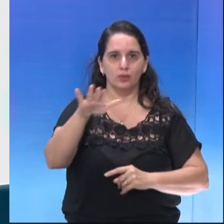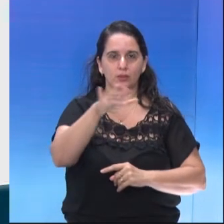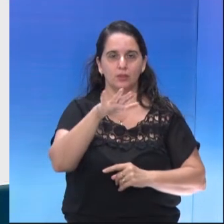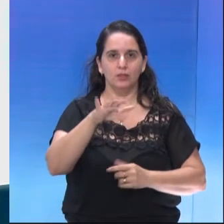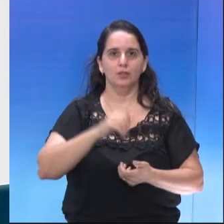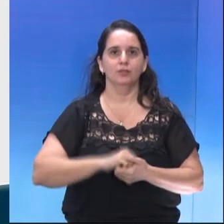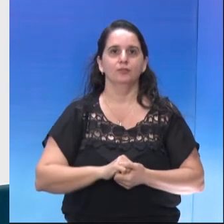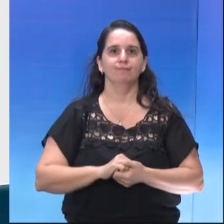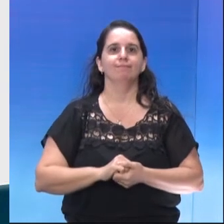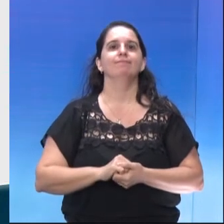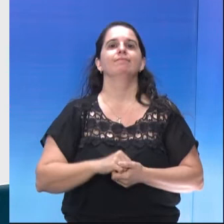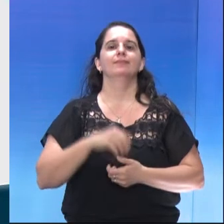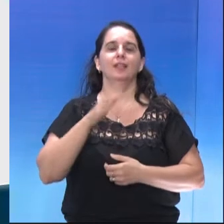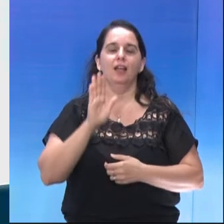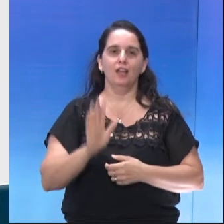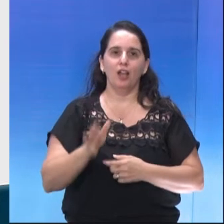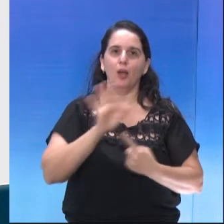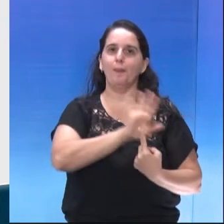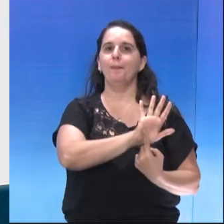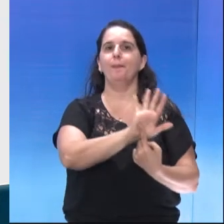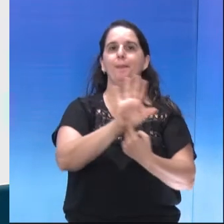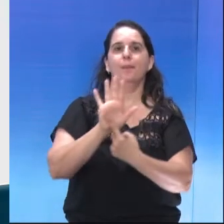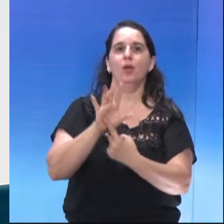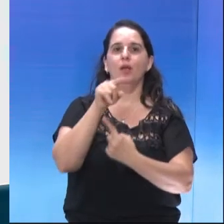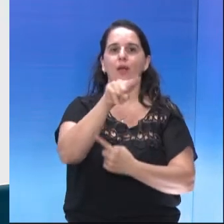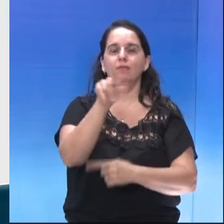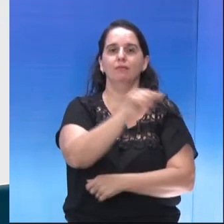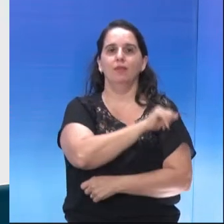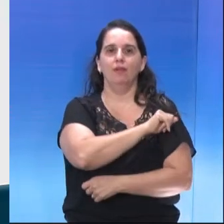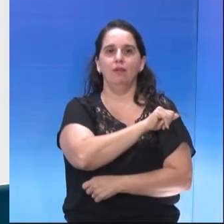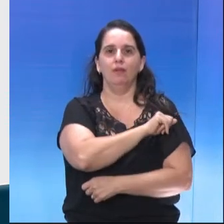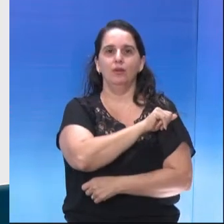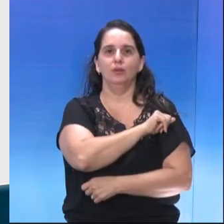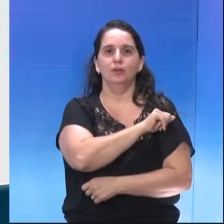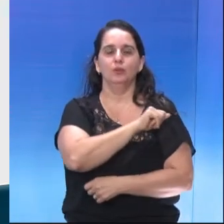estou começando a mostrar para você